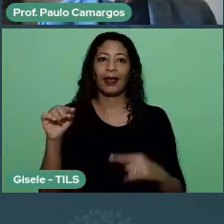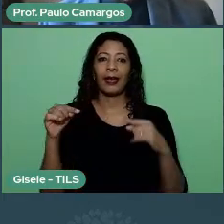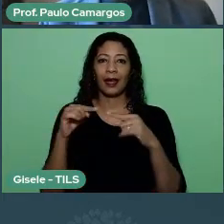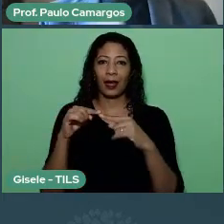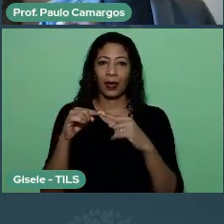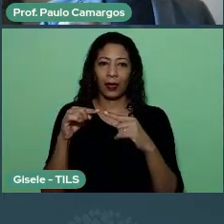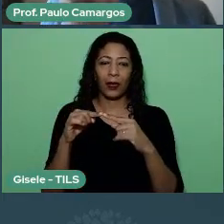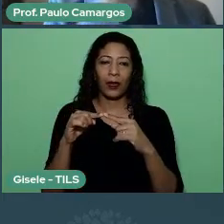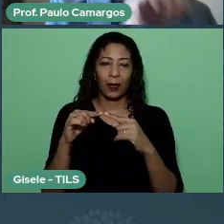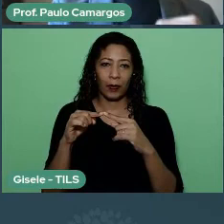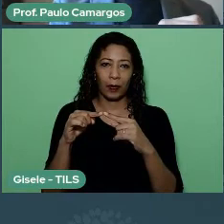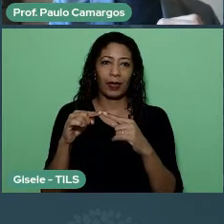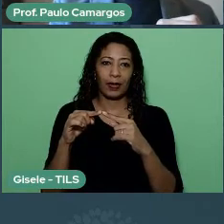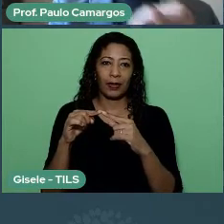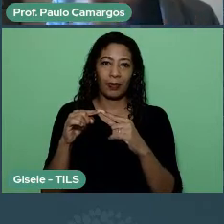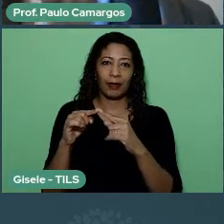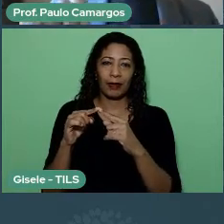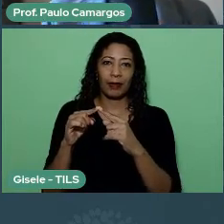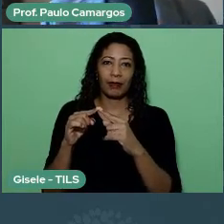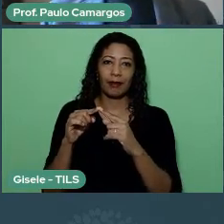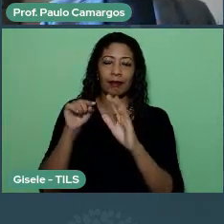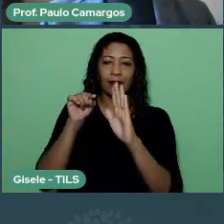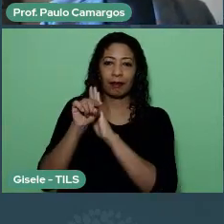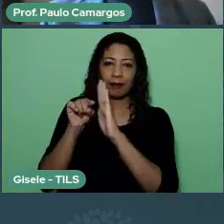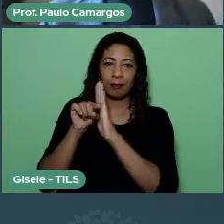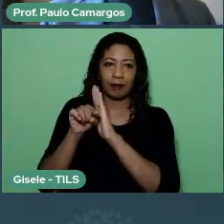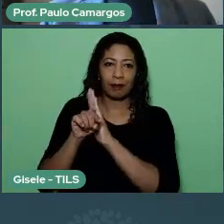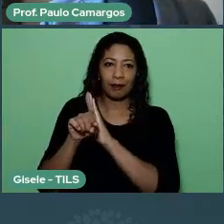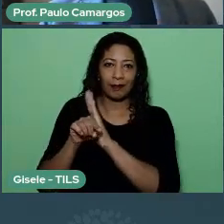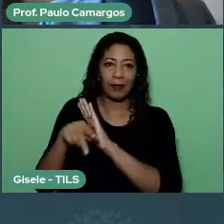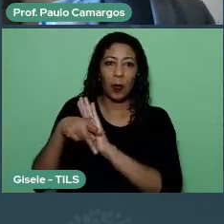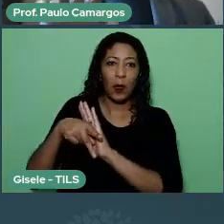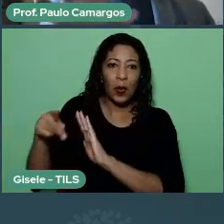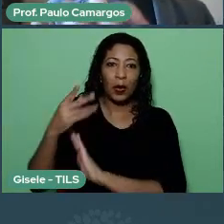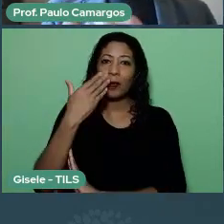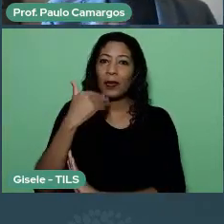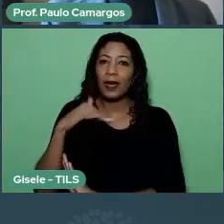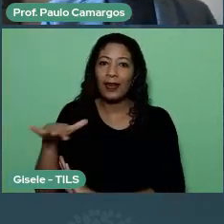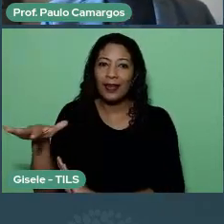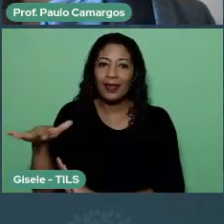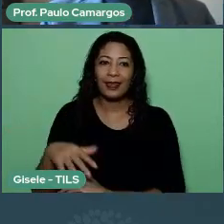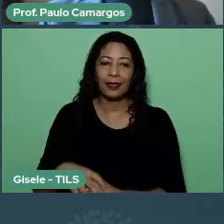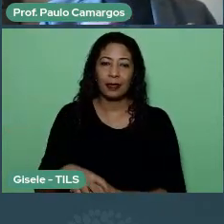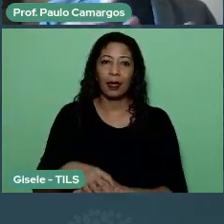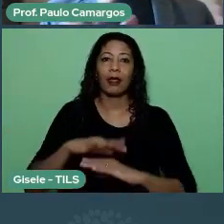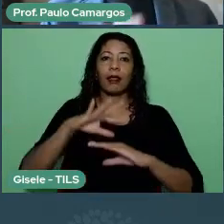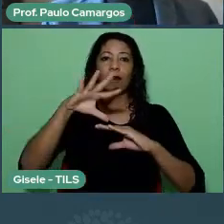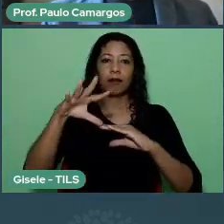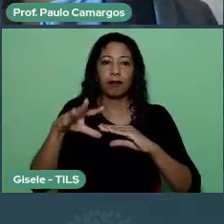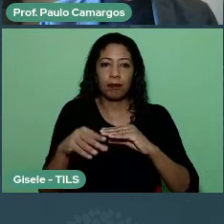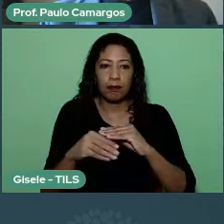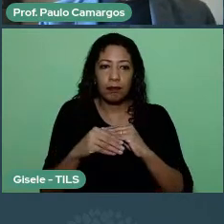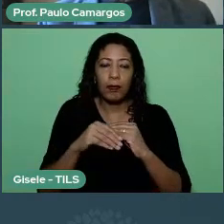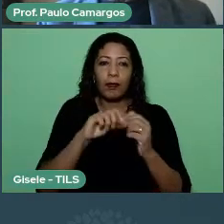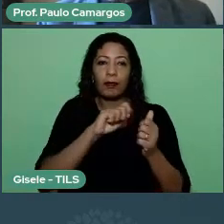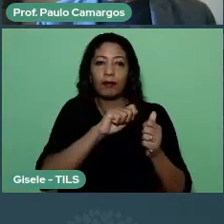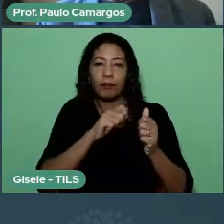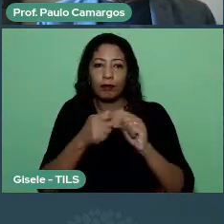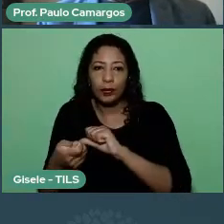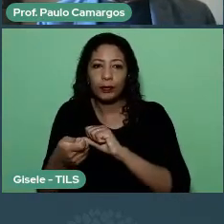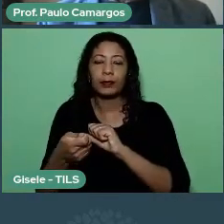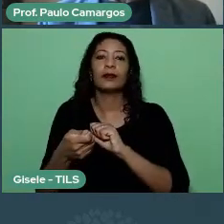Control Test, que é o teste de controle da asma da criança. acrescentou-se, adaptou-se